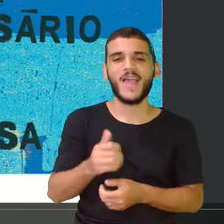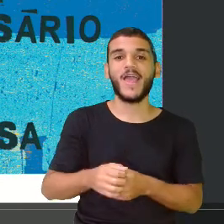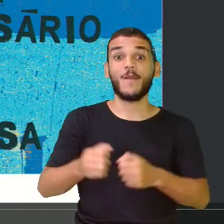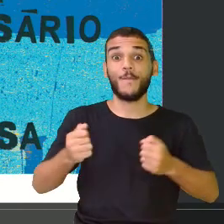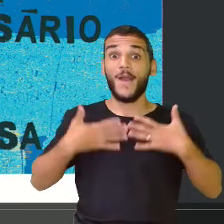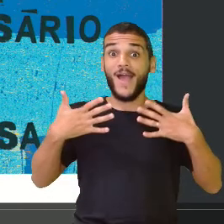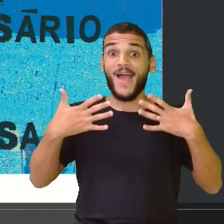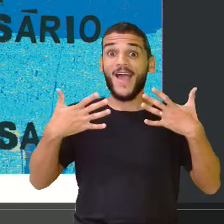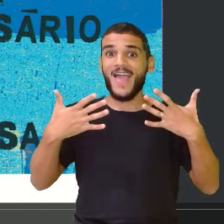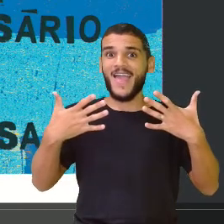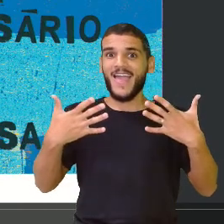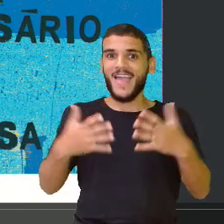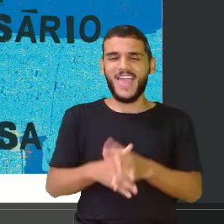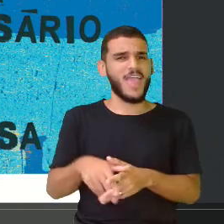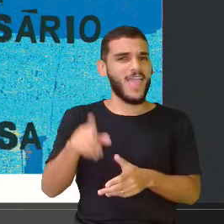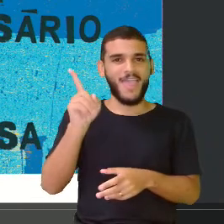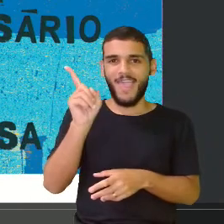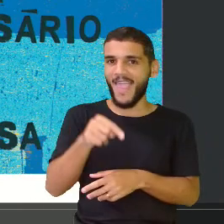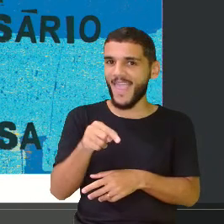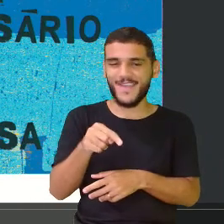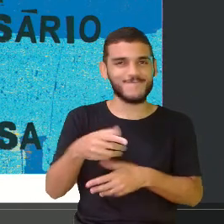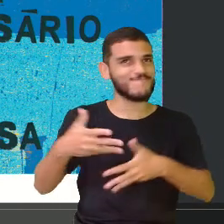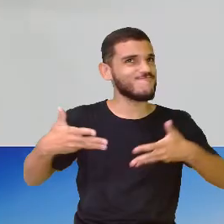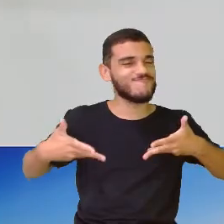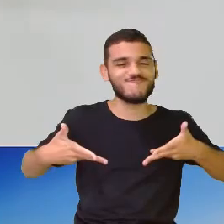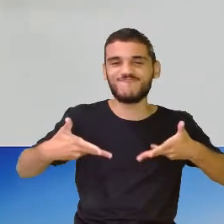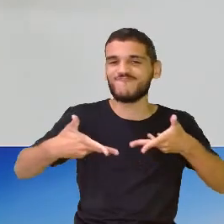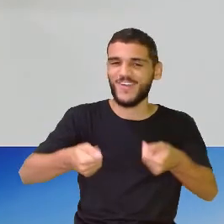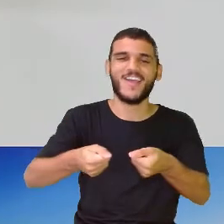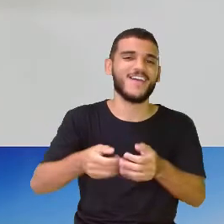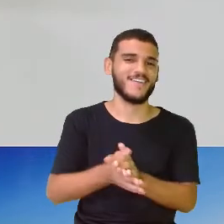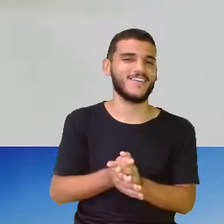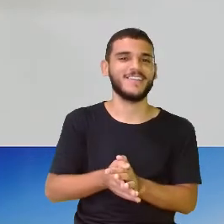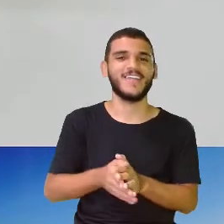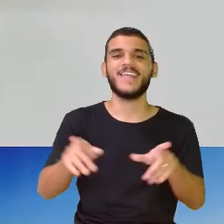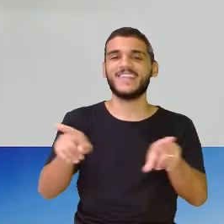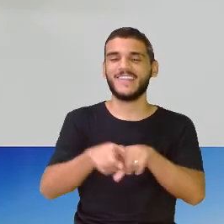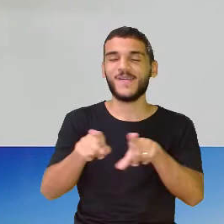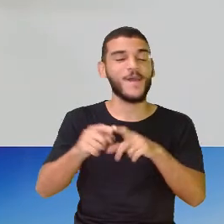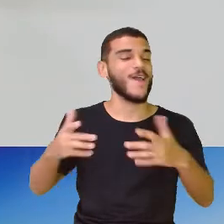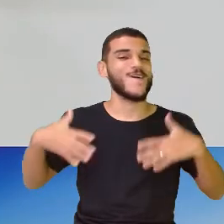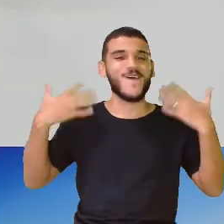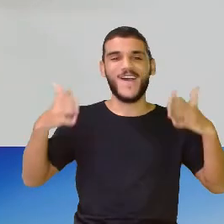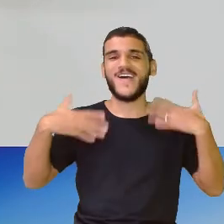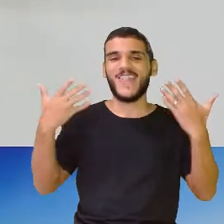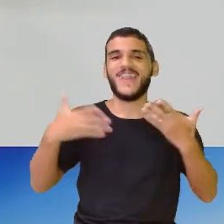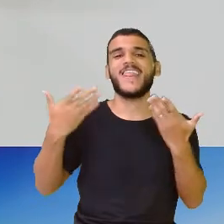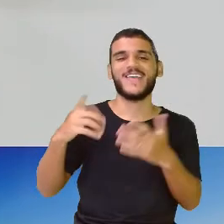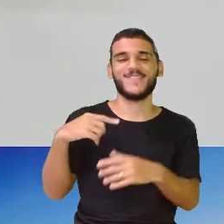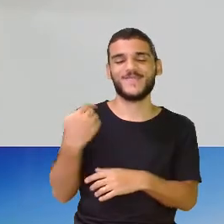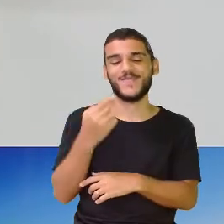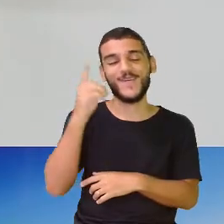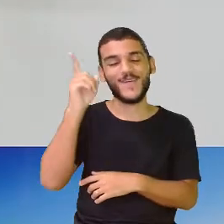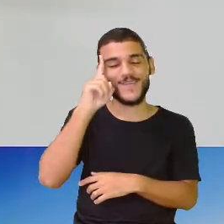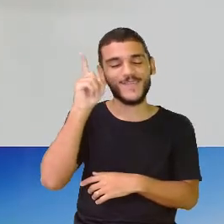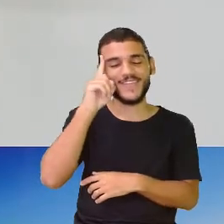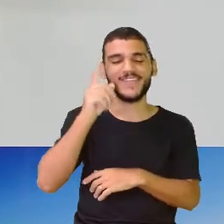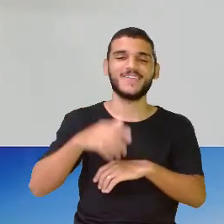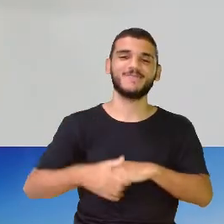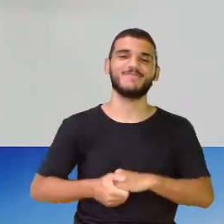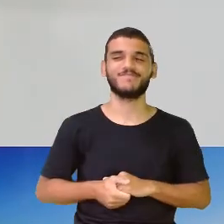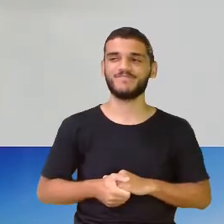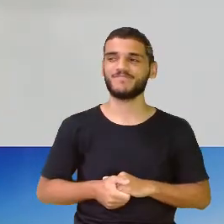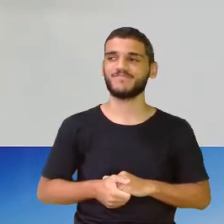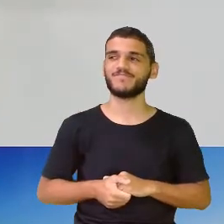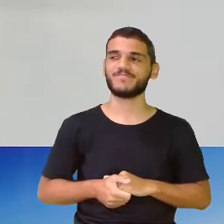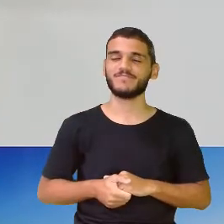surpresa! Eita, que essas palavras são maravilhosas e elas alegram o dia da gente. Né? Vamos ver mais?